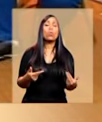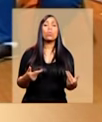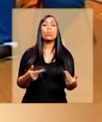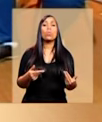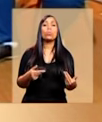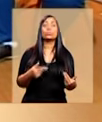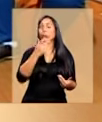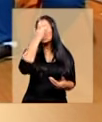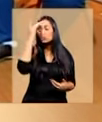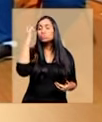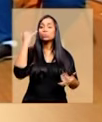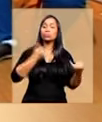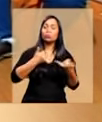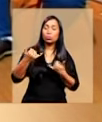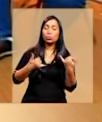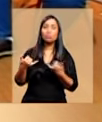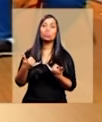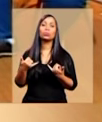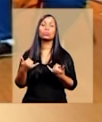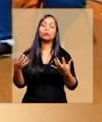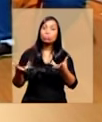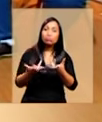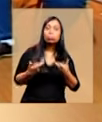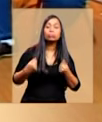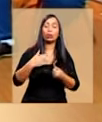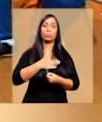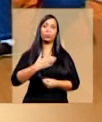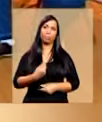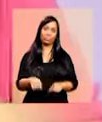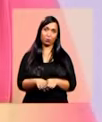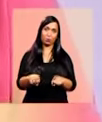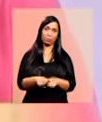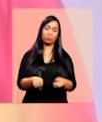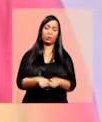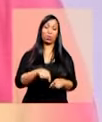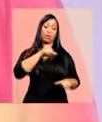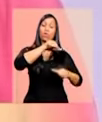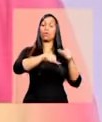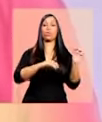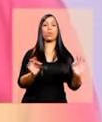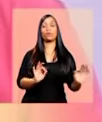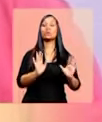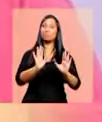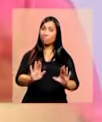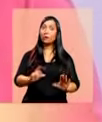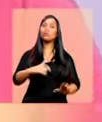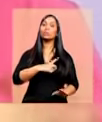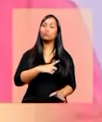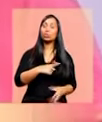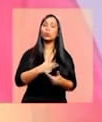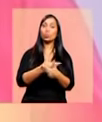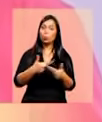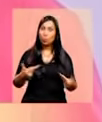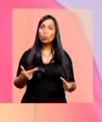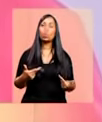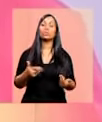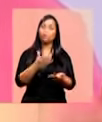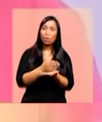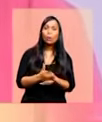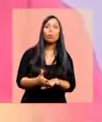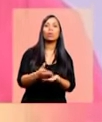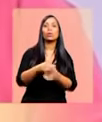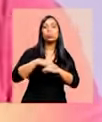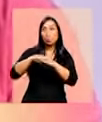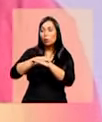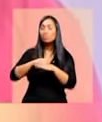aqui os debatedores disseram vieram enriquecer a mim também. Não que eu vá converter no fim das contas, mas que eu tenho muito mais argumentos a